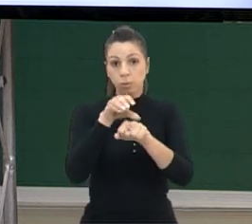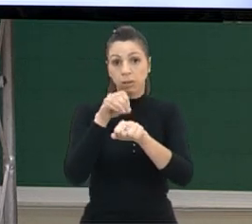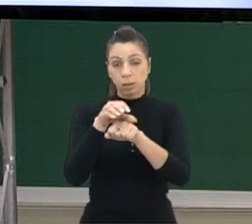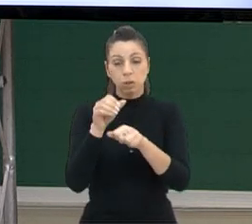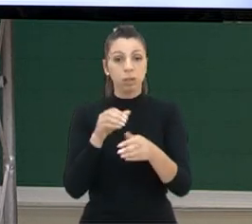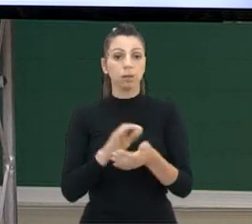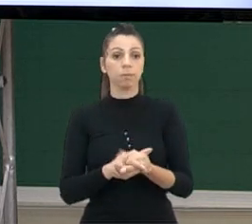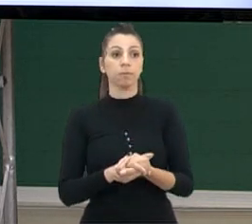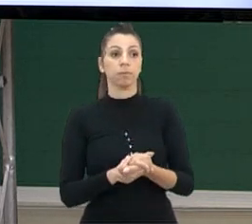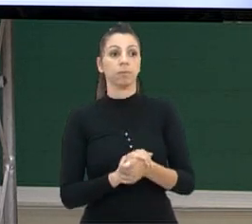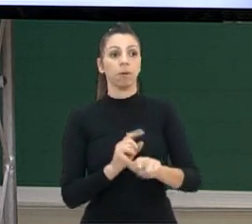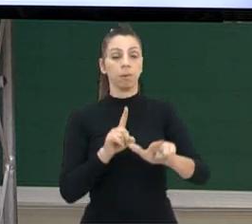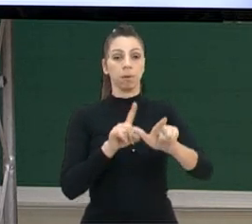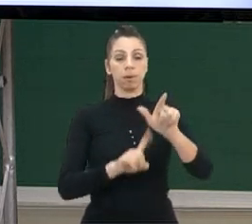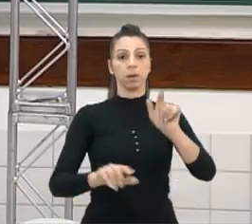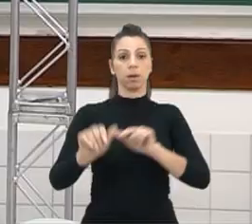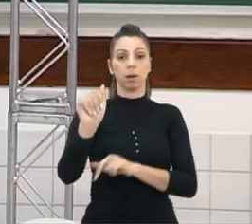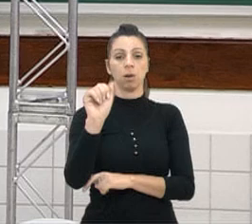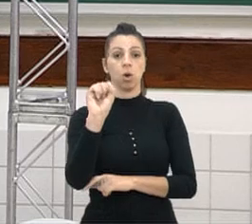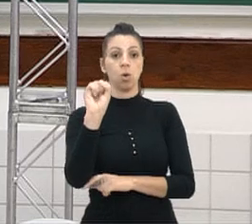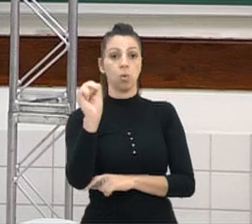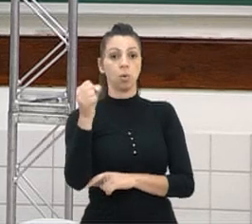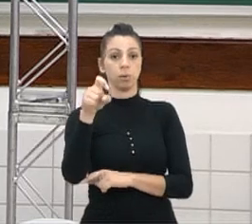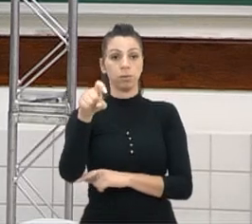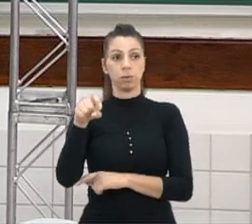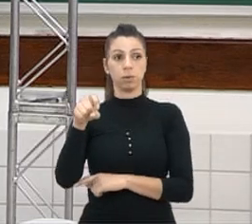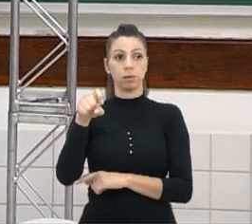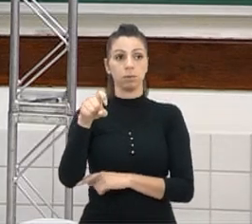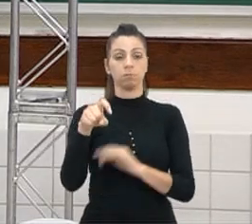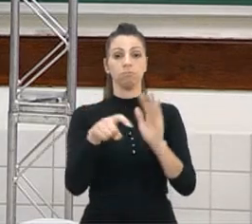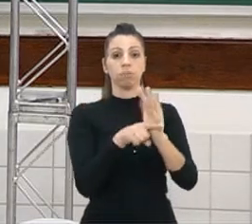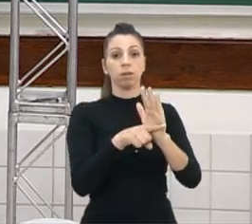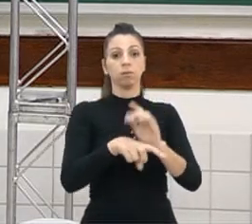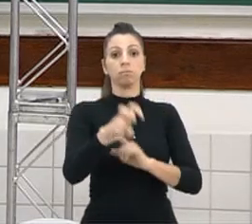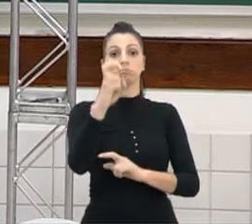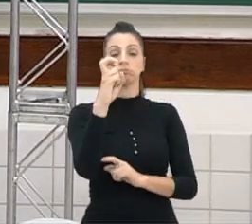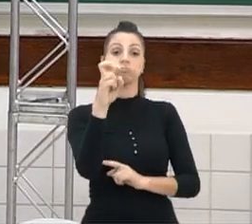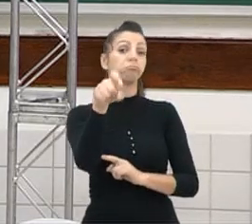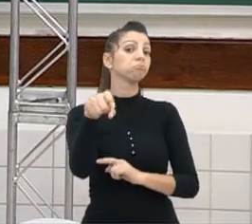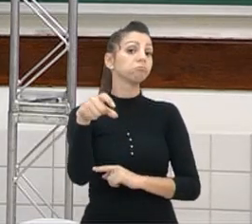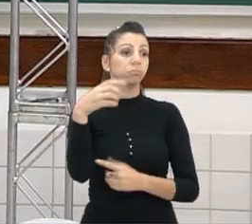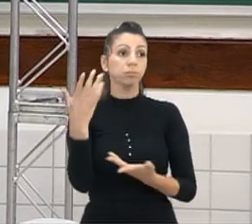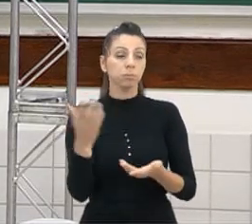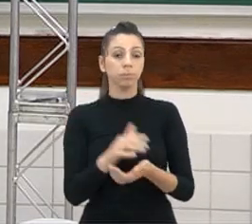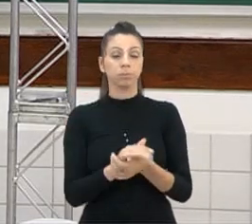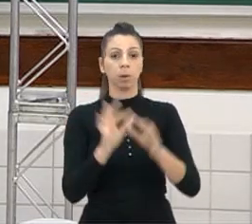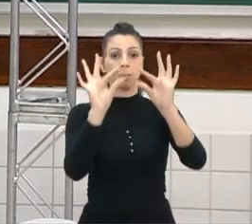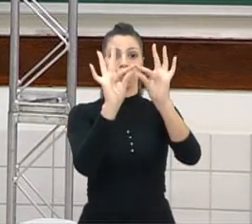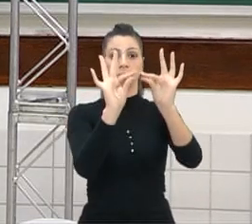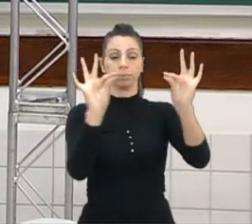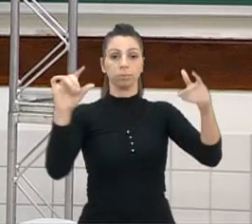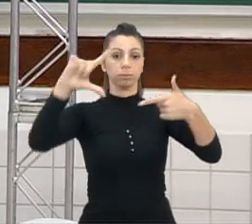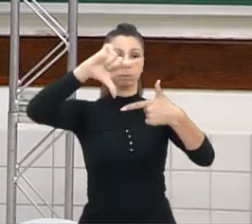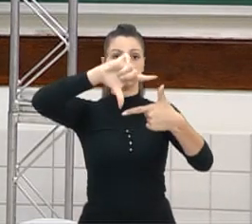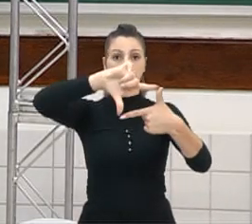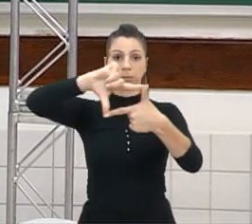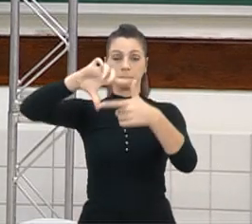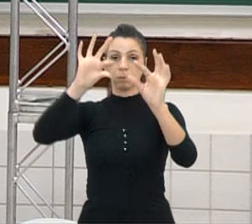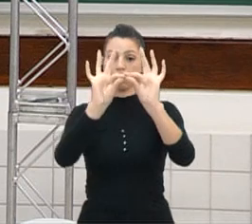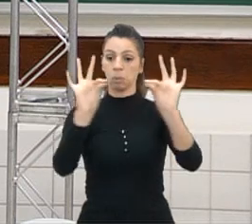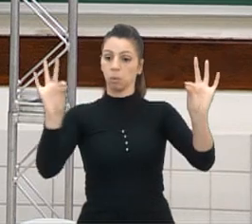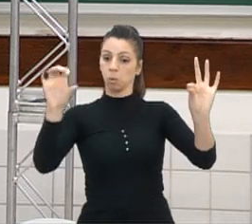é assim, ó, 8x menos 5x. Eu desenhei aqui um retângulo de comprimento 8 e largura